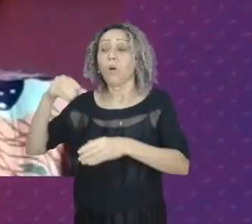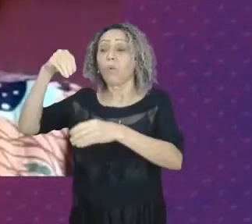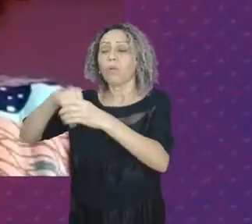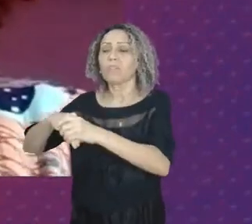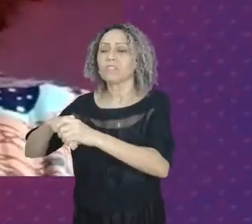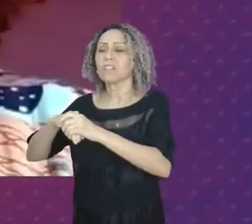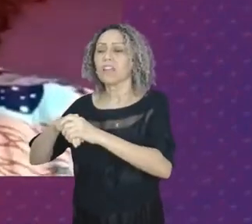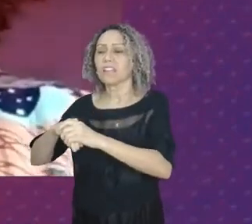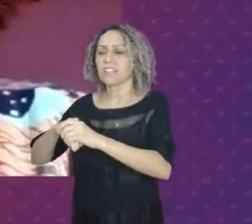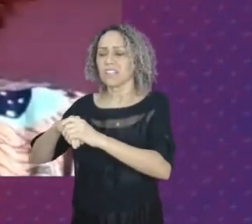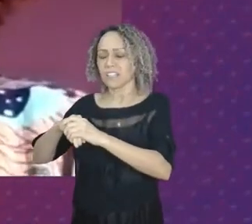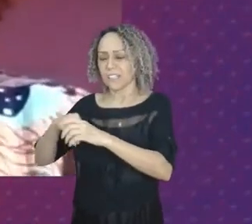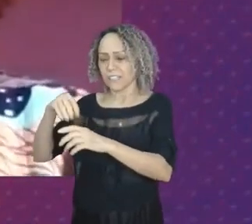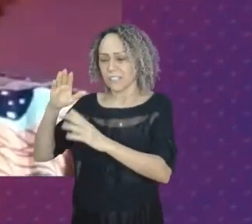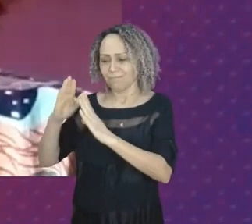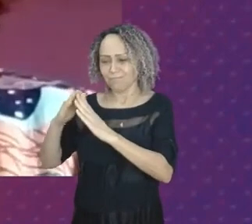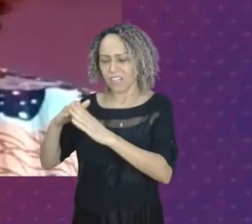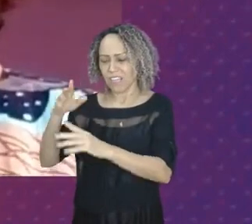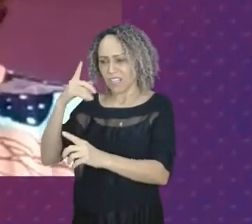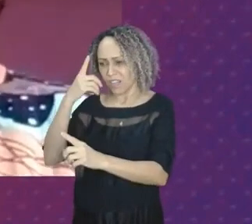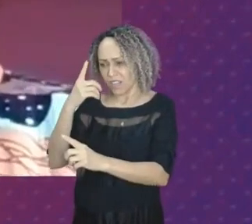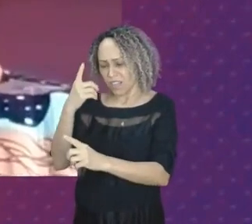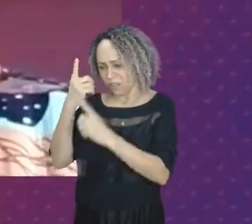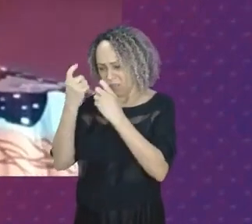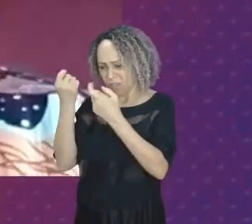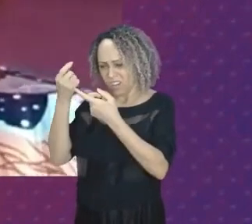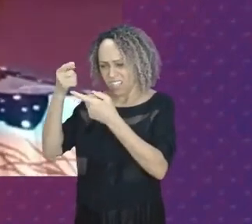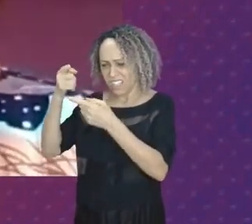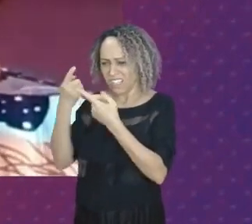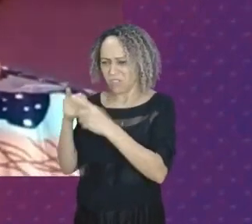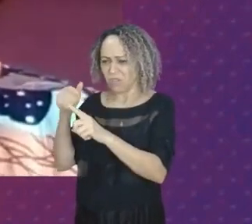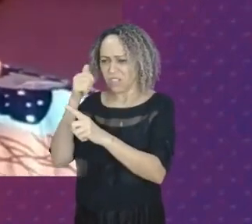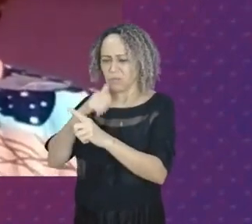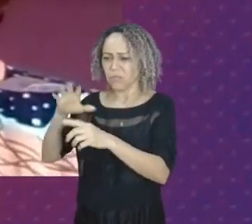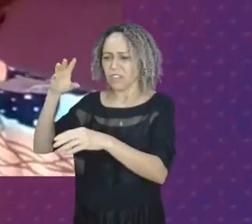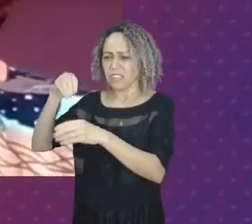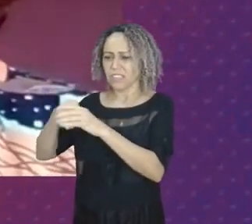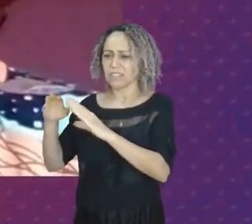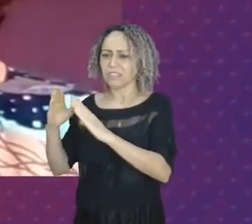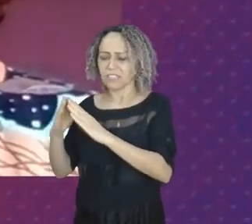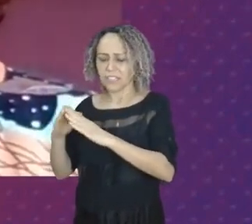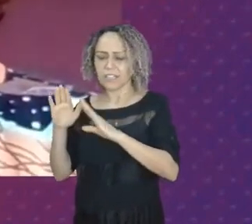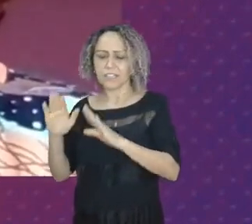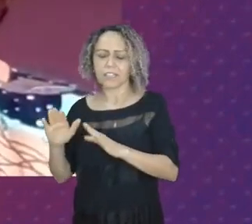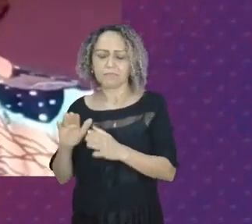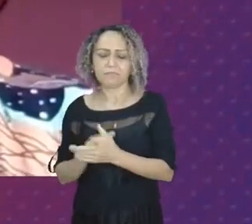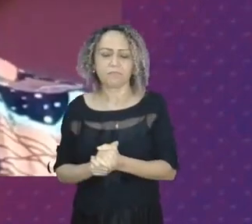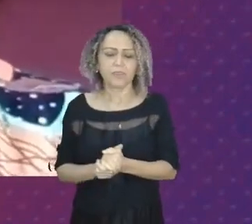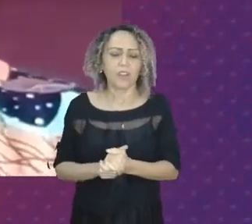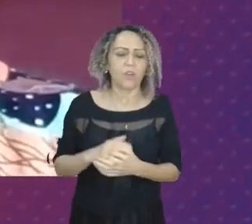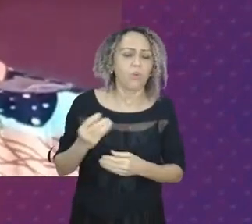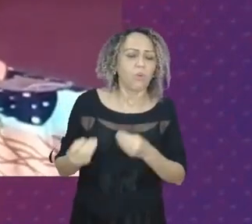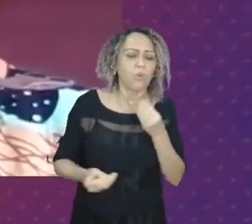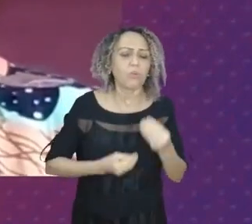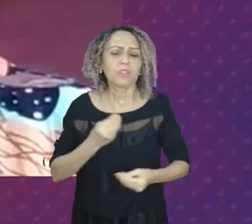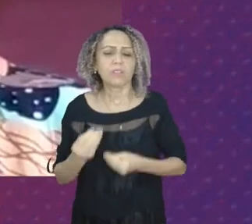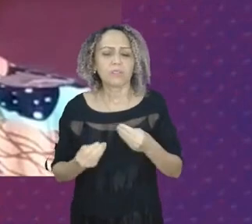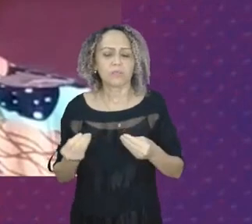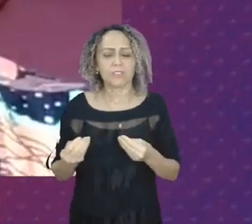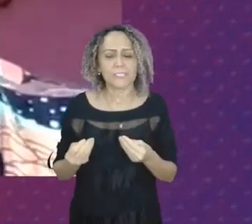questão da interdisciplinariedade é algo chave para que a gente possa fazer aí os serviços